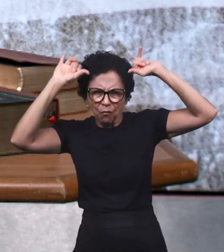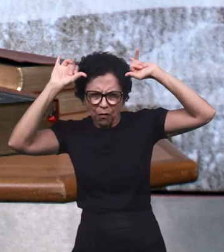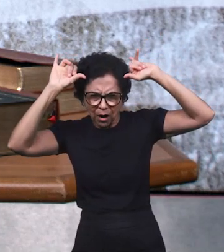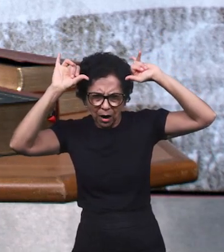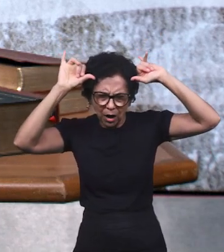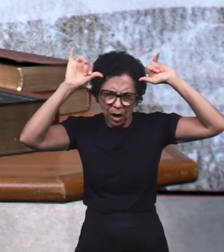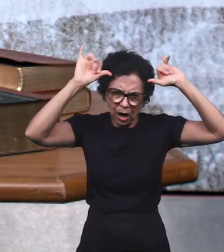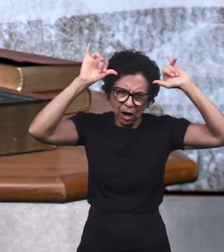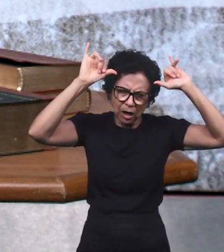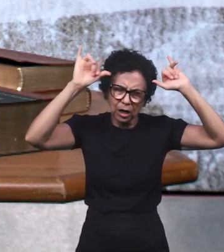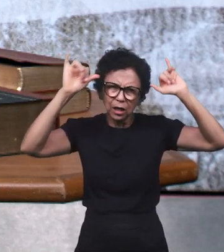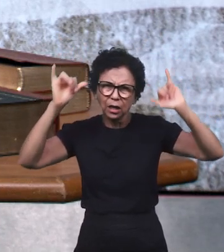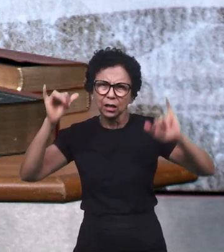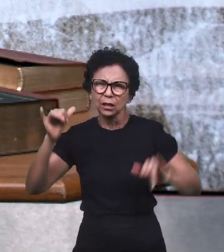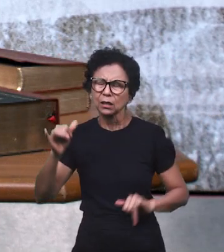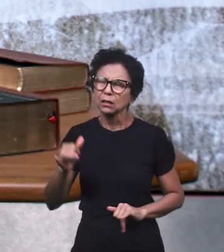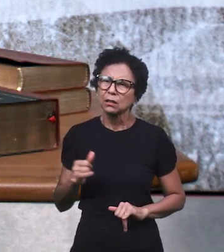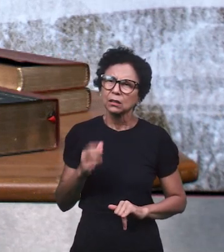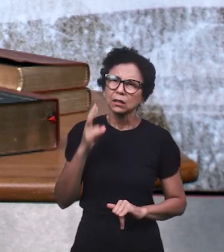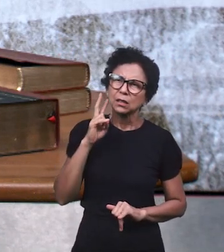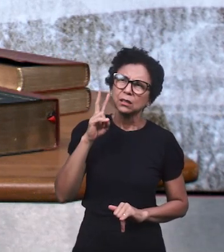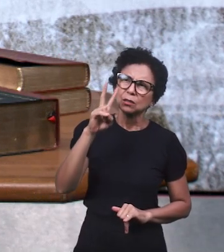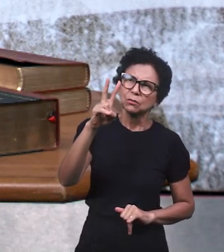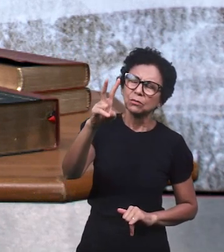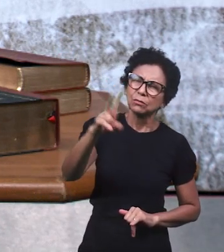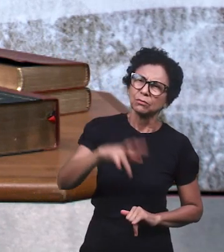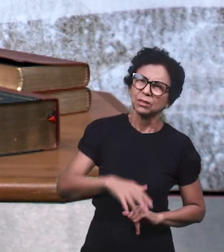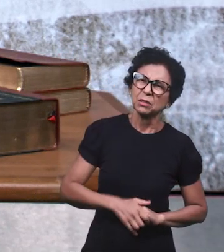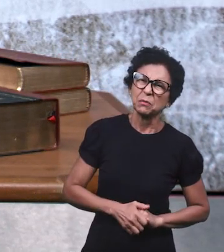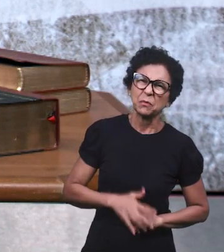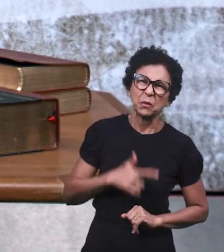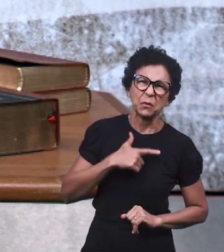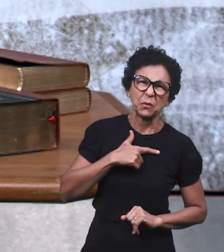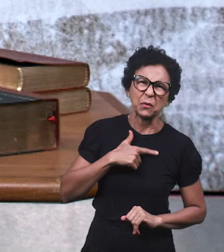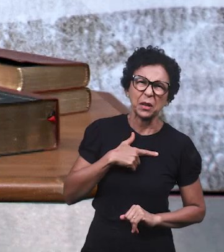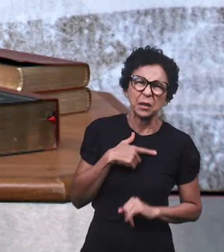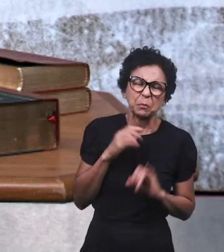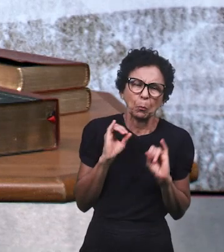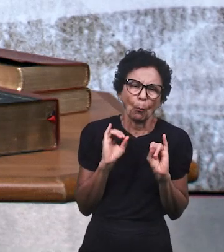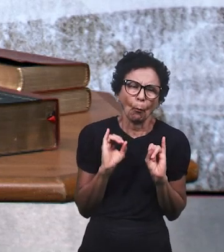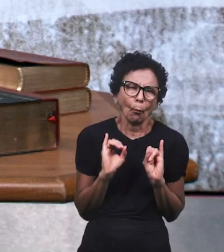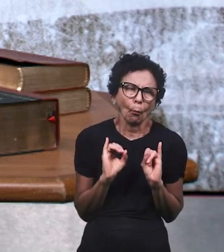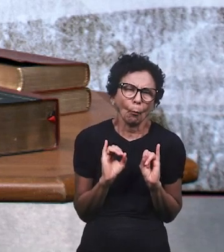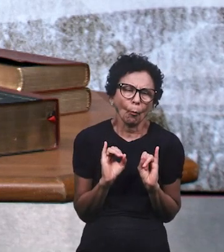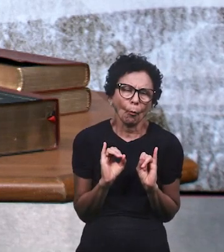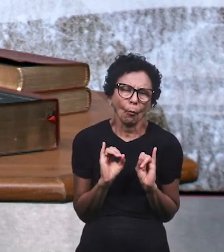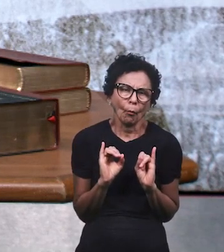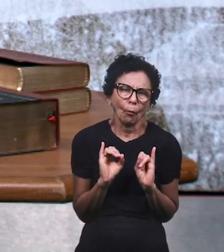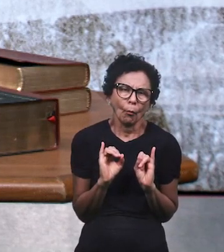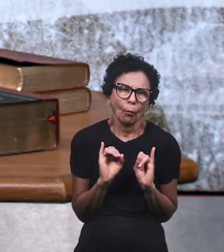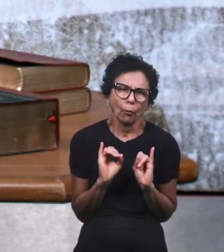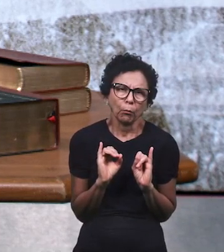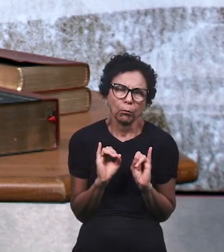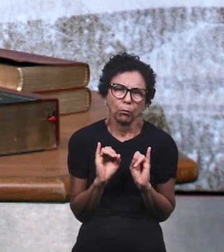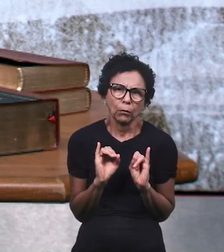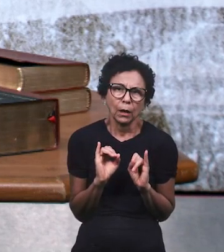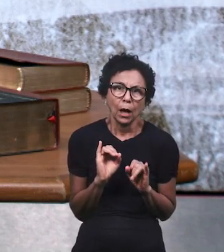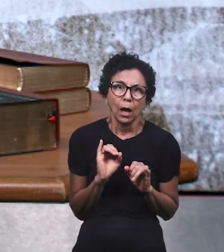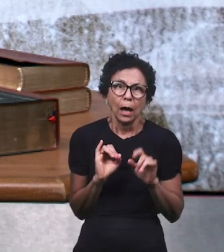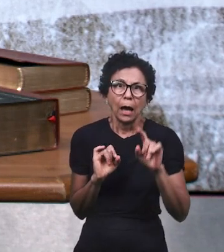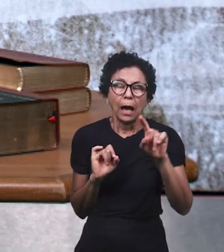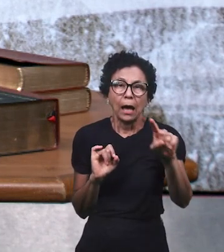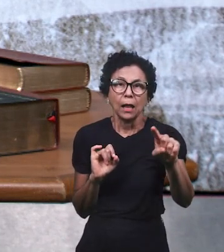na praia do rio. E as vacas feias à vista e magras de carne comiam as 7